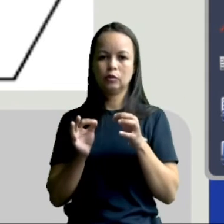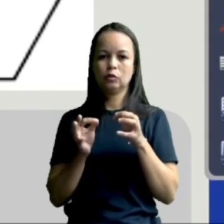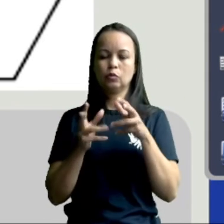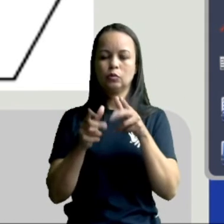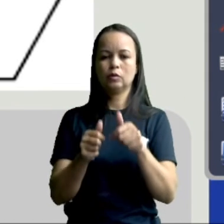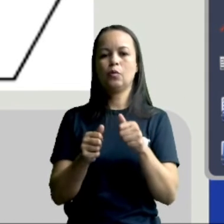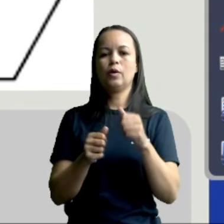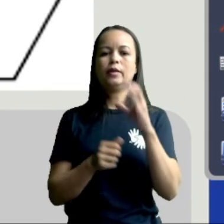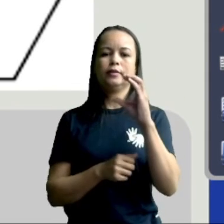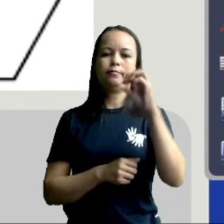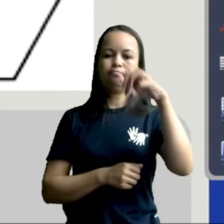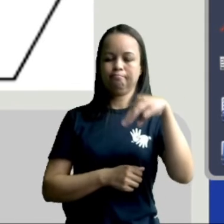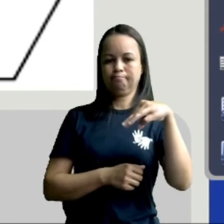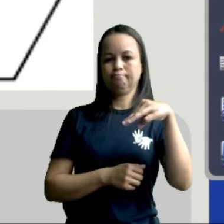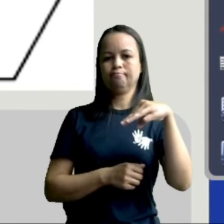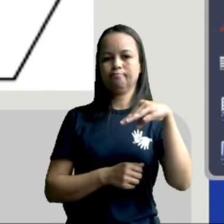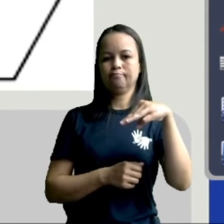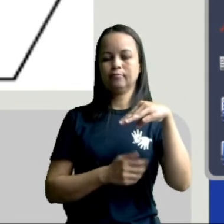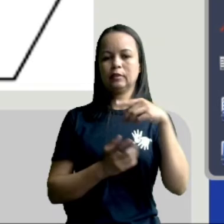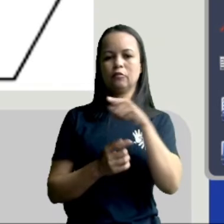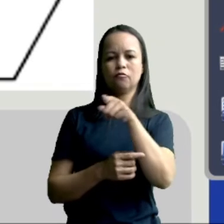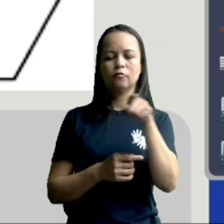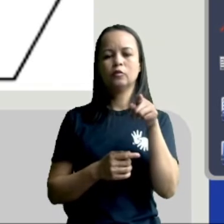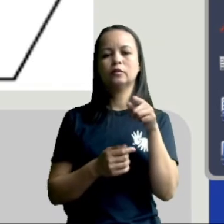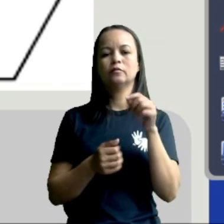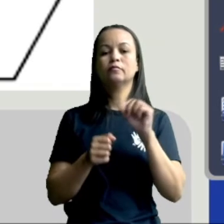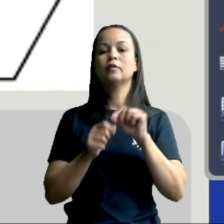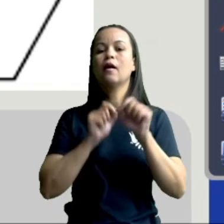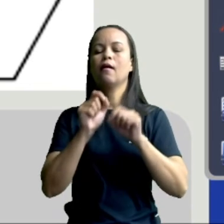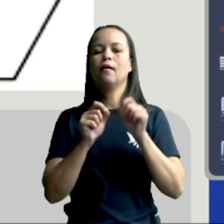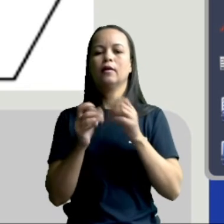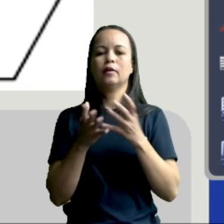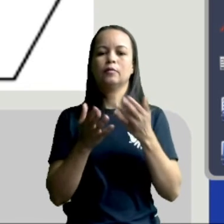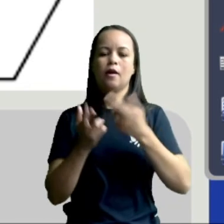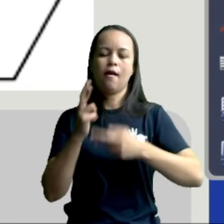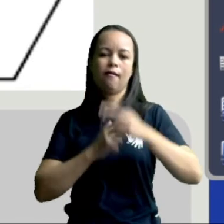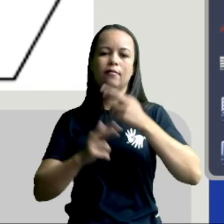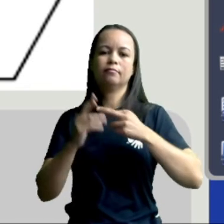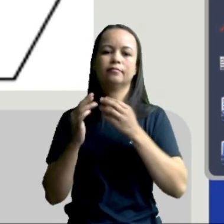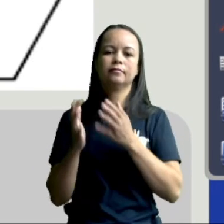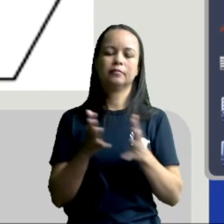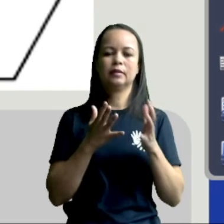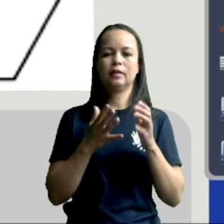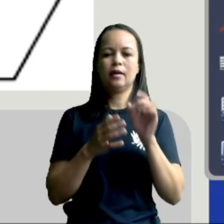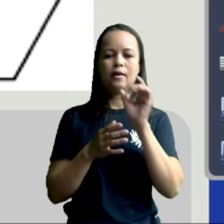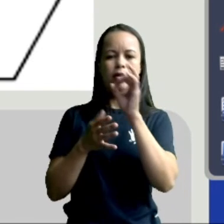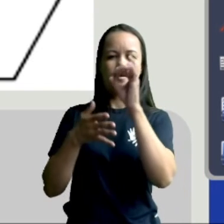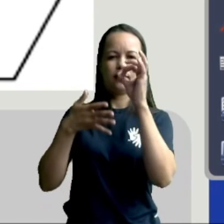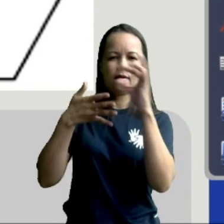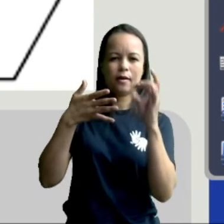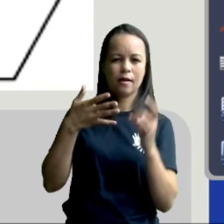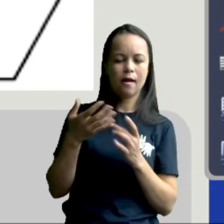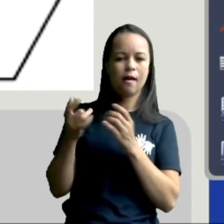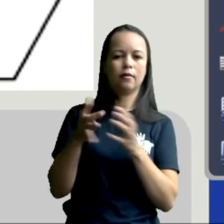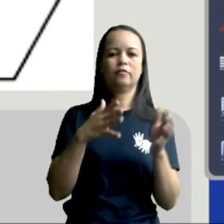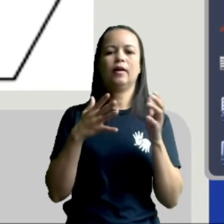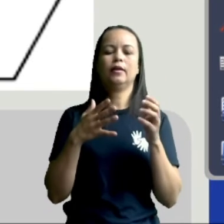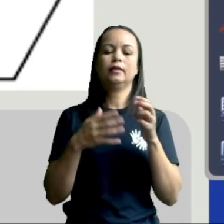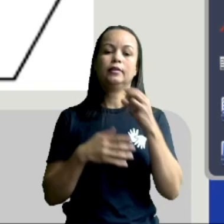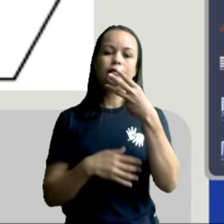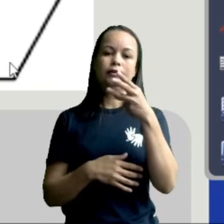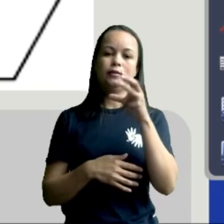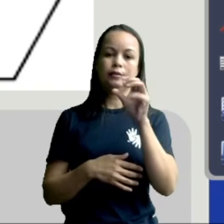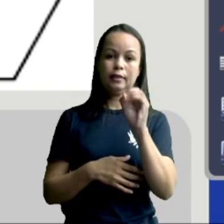em centímetros, aí você vai buscar essa relação. Cada centímetro vale 30 centavos.